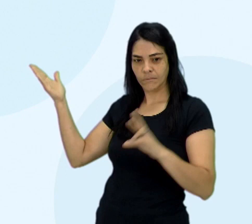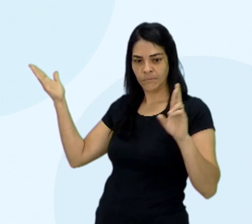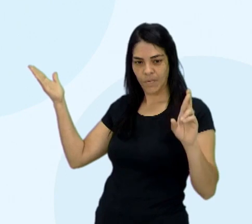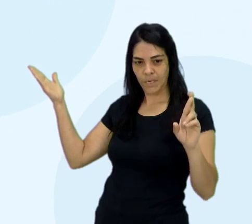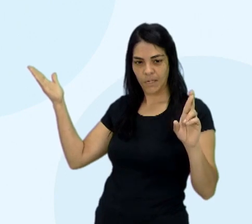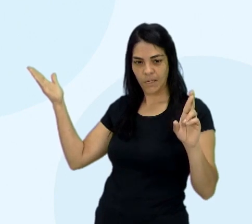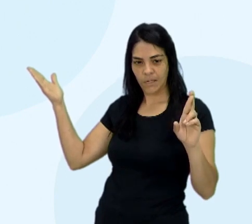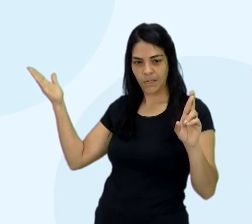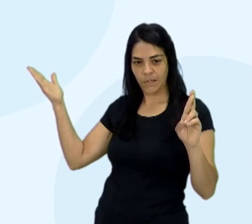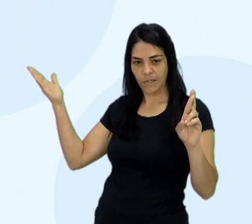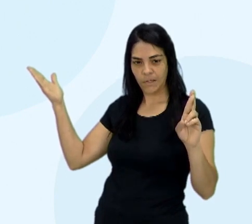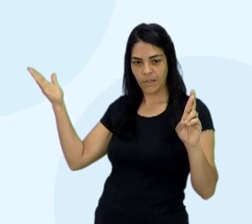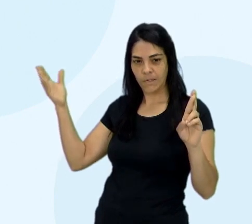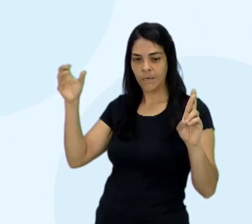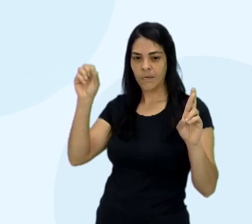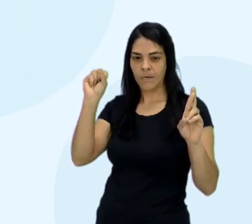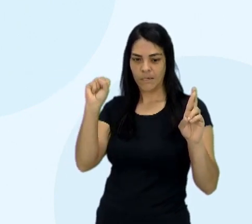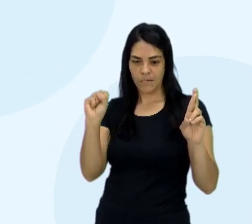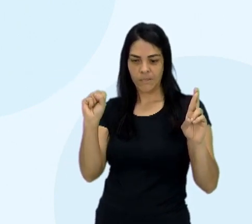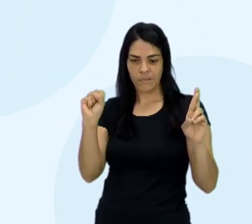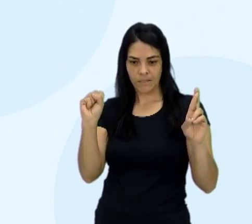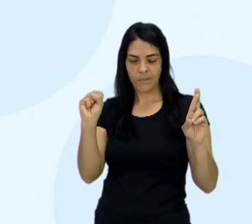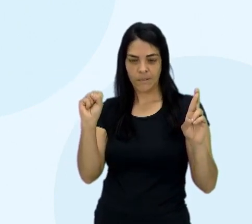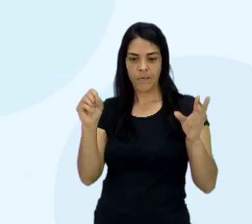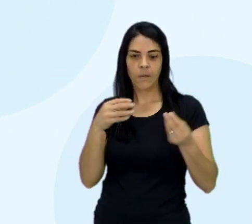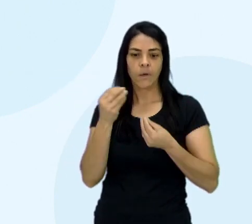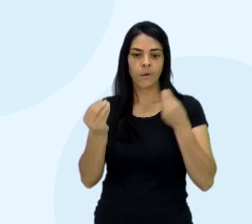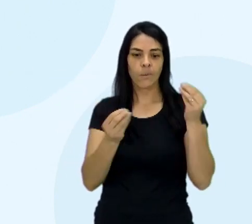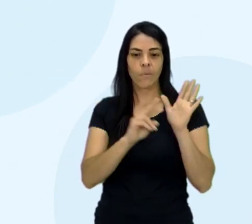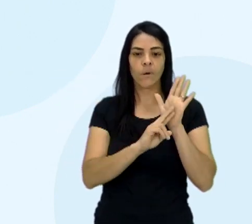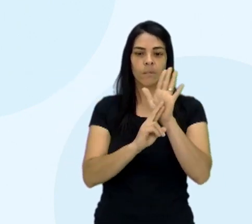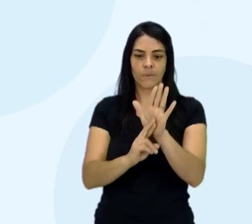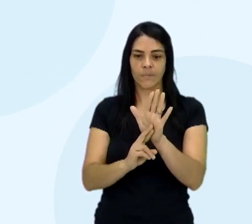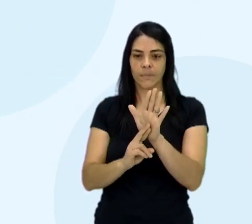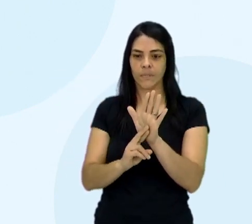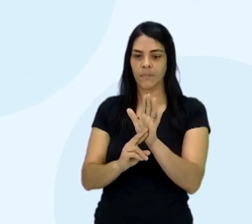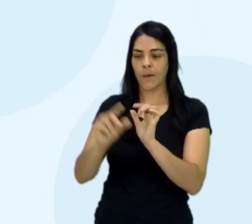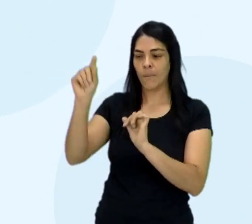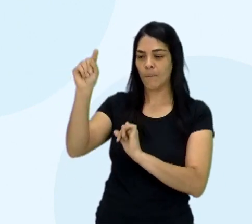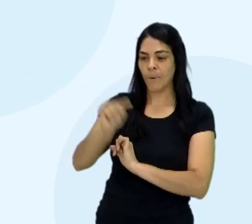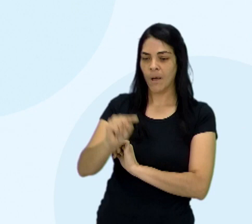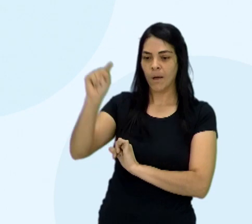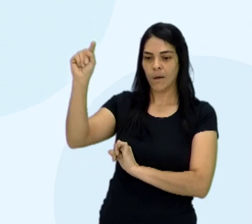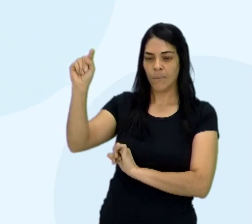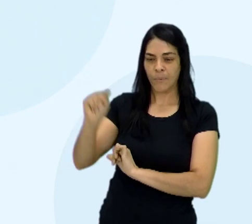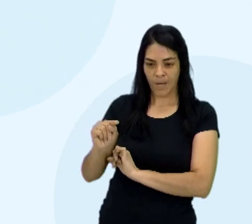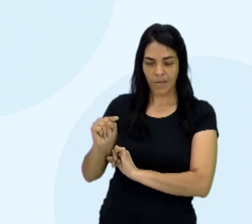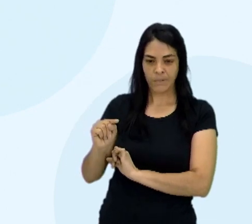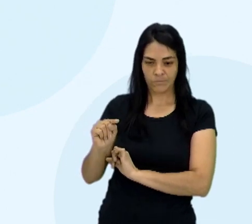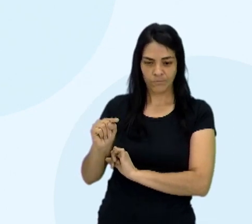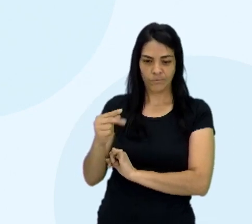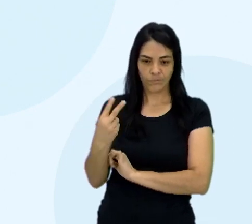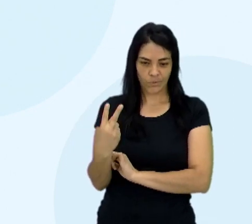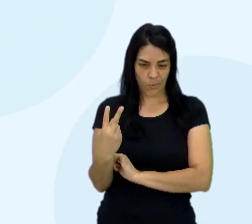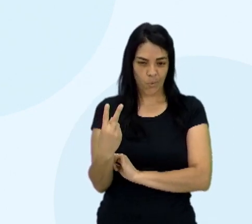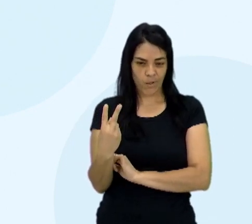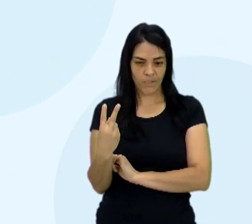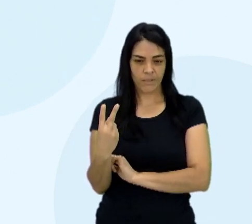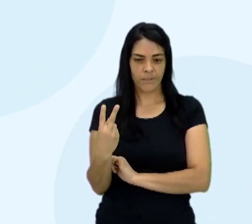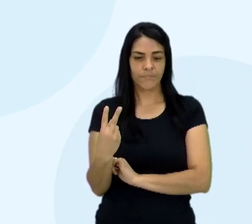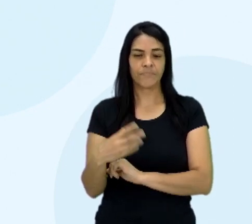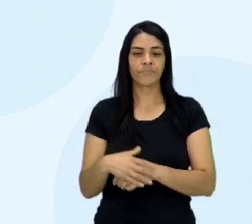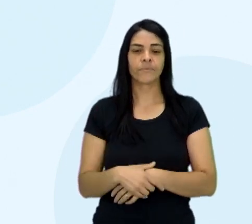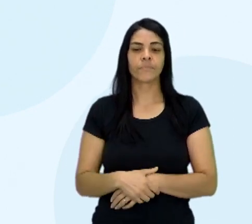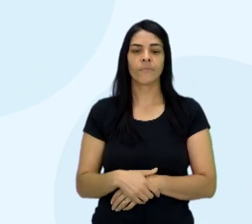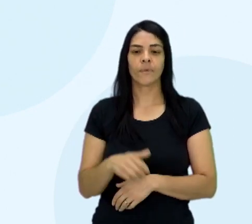paralelas. Olha como eu represento o paralelo, ó, com essas duas barrinhas aqui. Então, este teorema só serve se você tiver